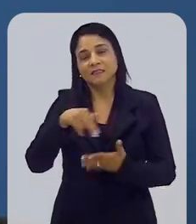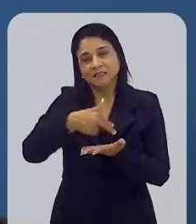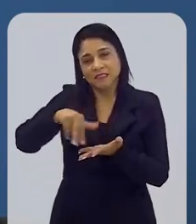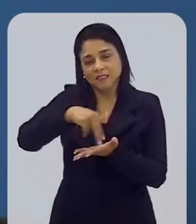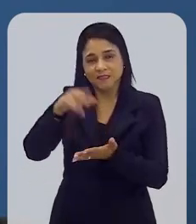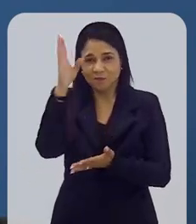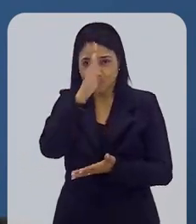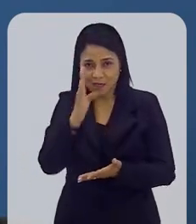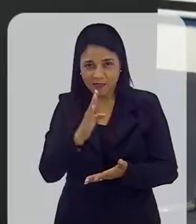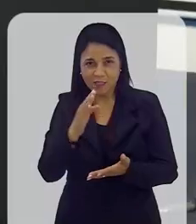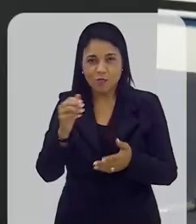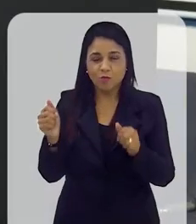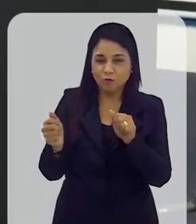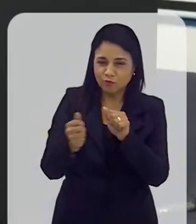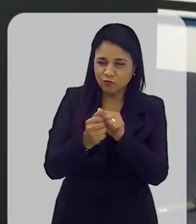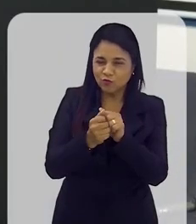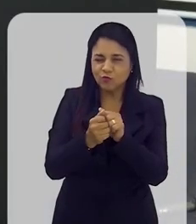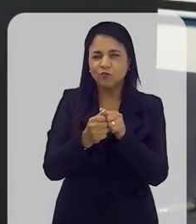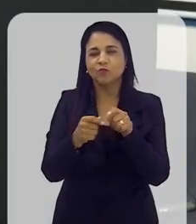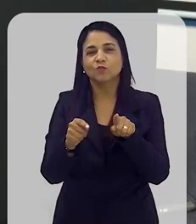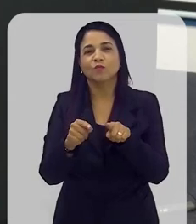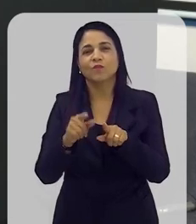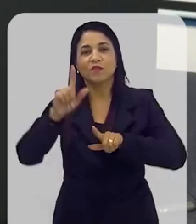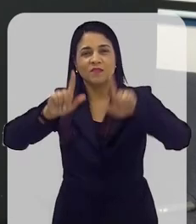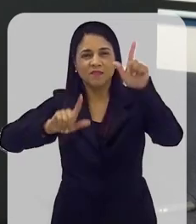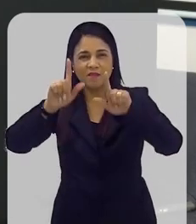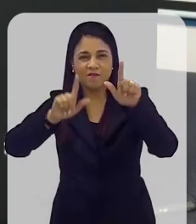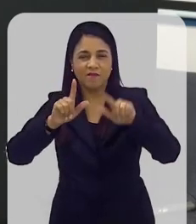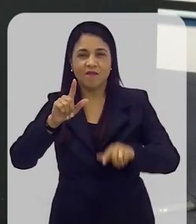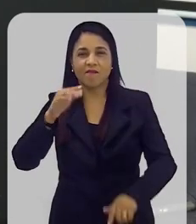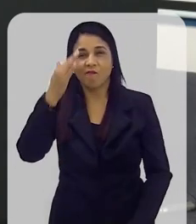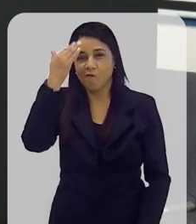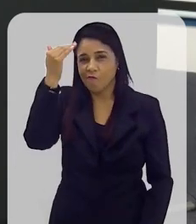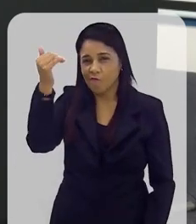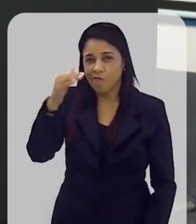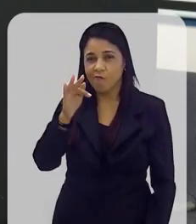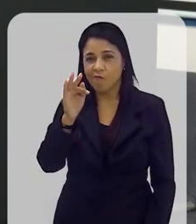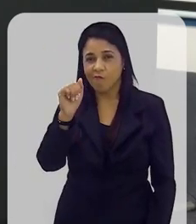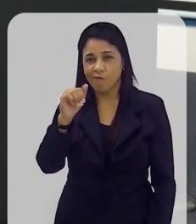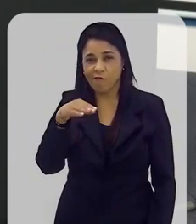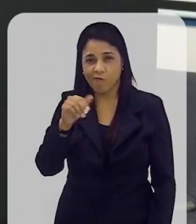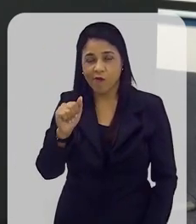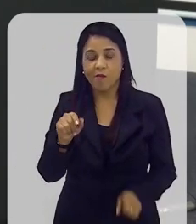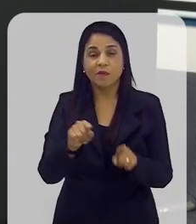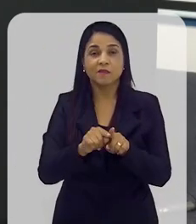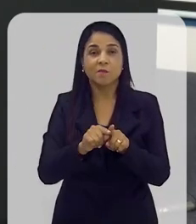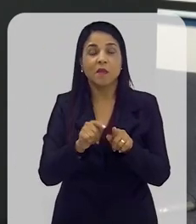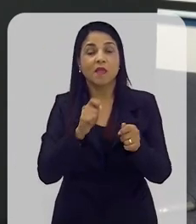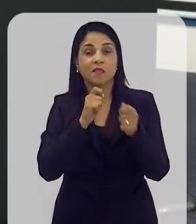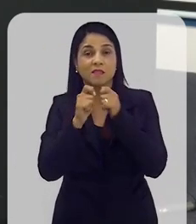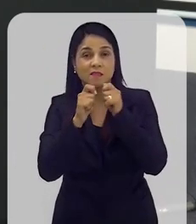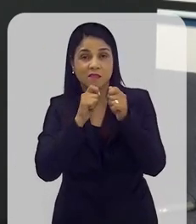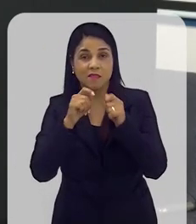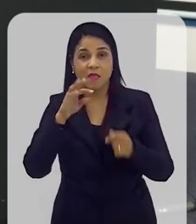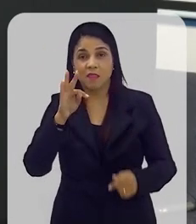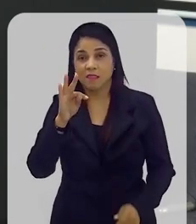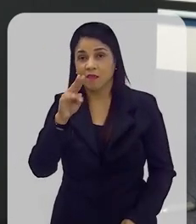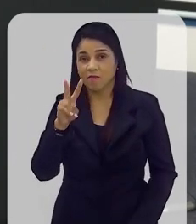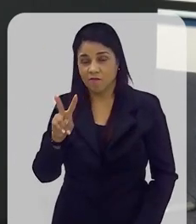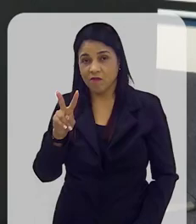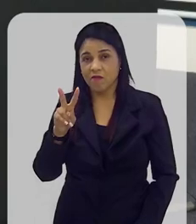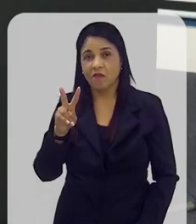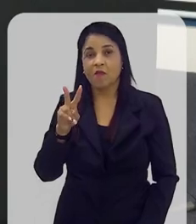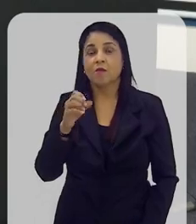elenco artístico. TV Fama, ganhei o meu programa na Rede TV Bom Dia Você. E aí quando eu paro